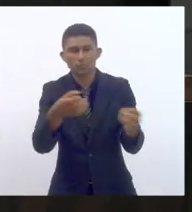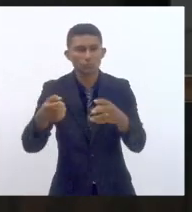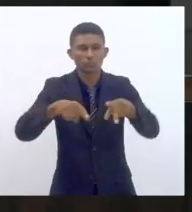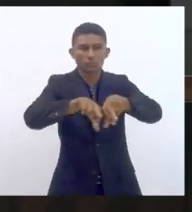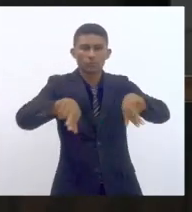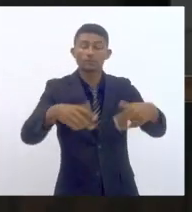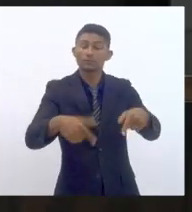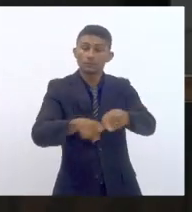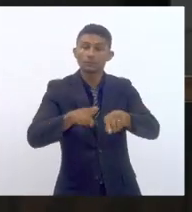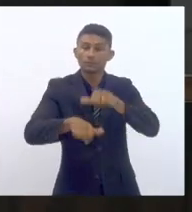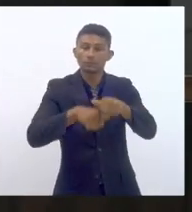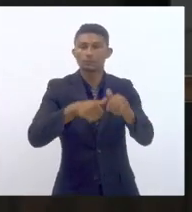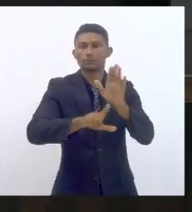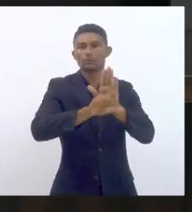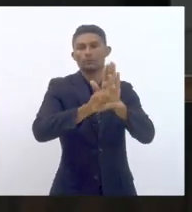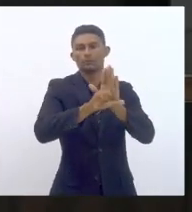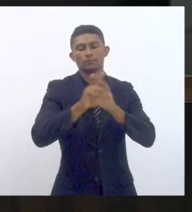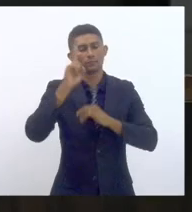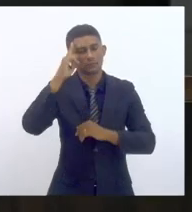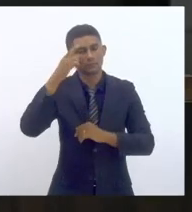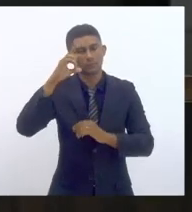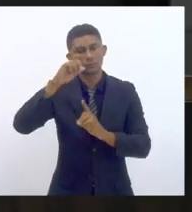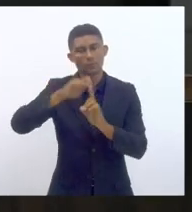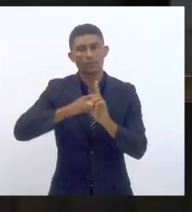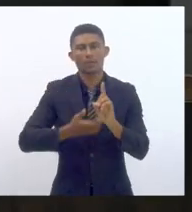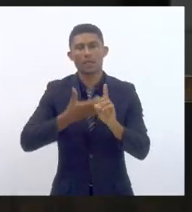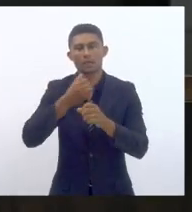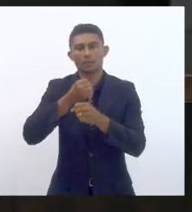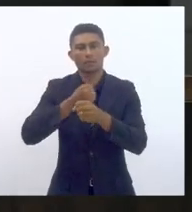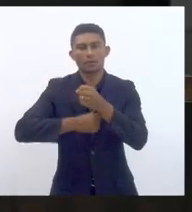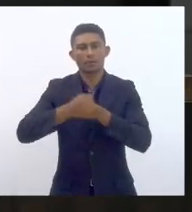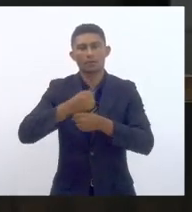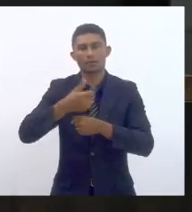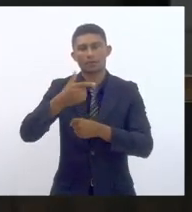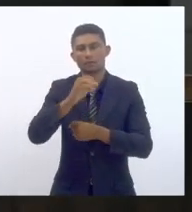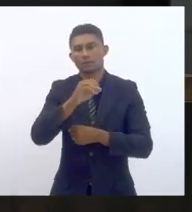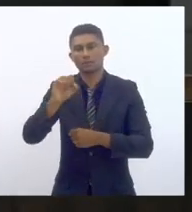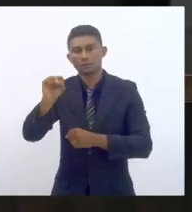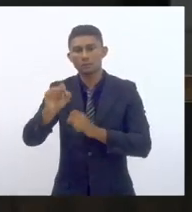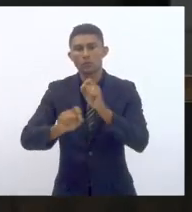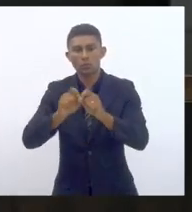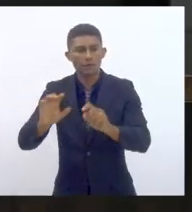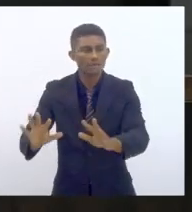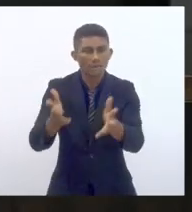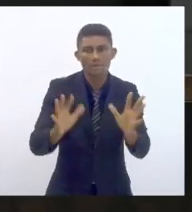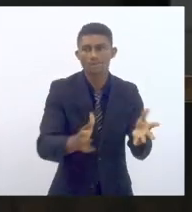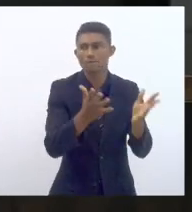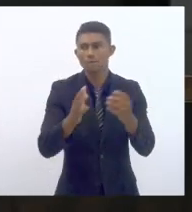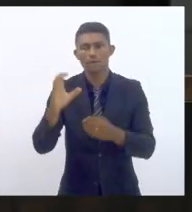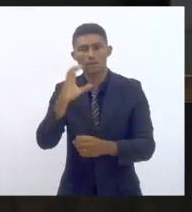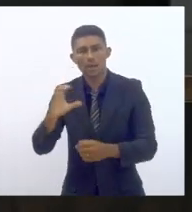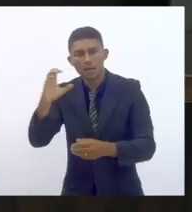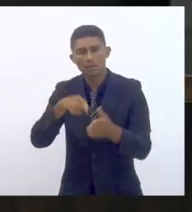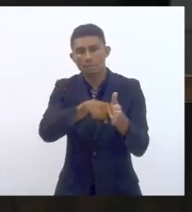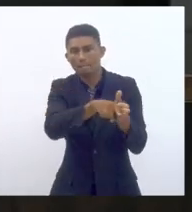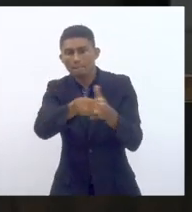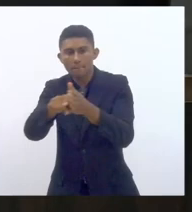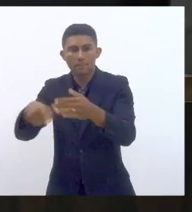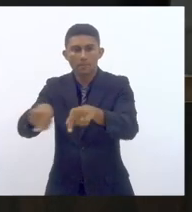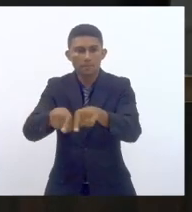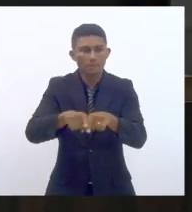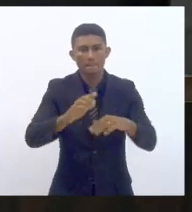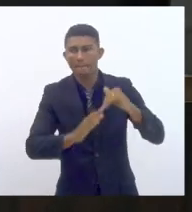leis 5.361, de 29 de dezembro de 2008, que dispõe sobre os estímulos ao desenvolvimento científico, à pesquisa, à capacitação